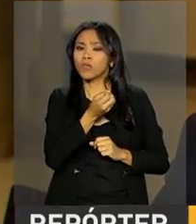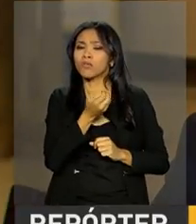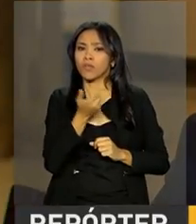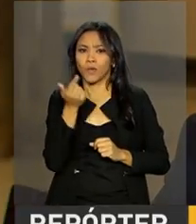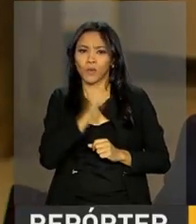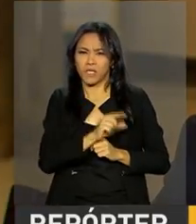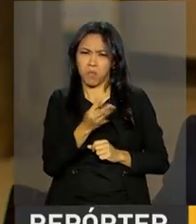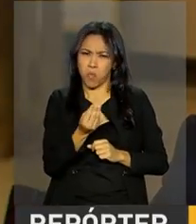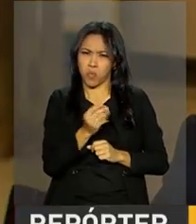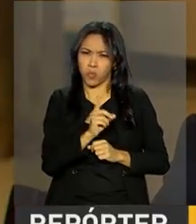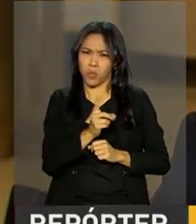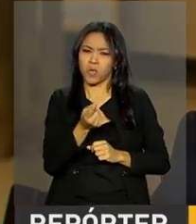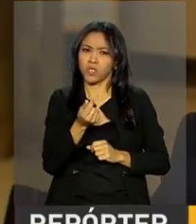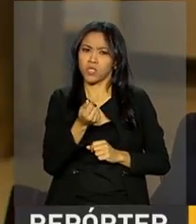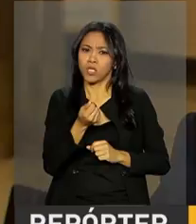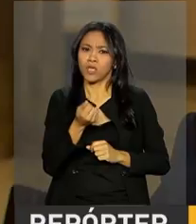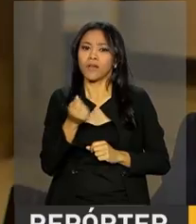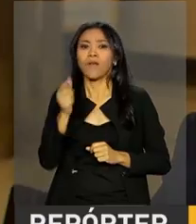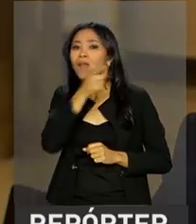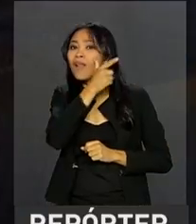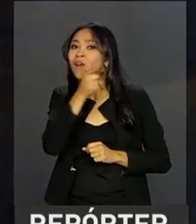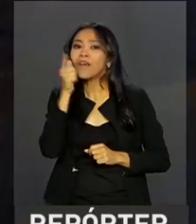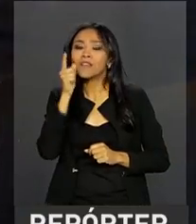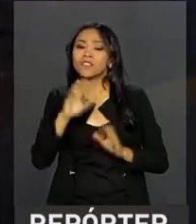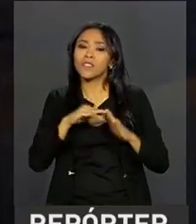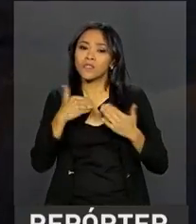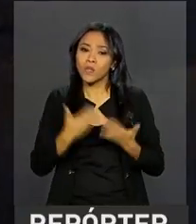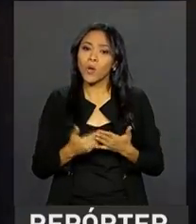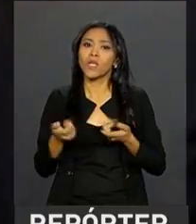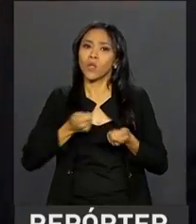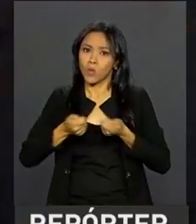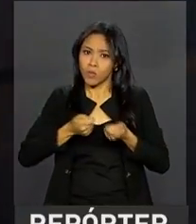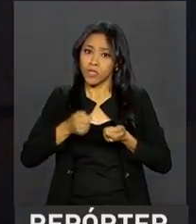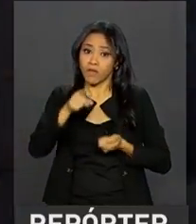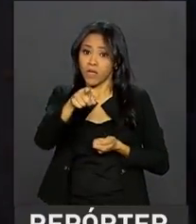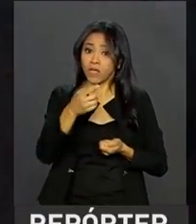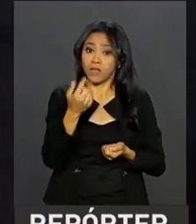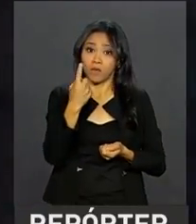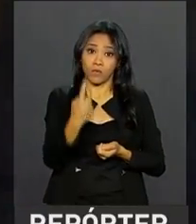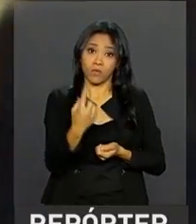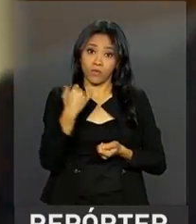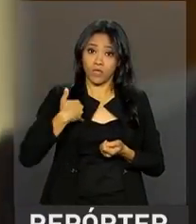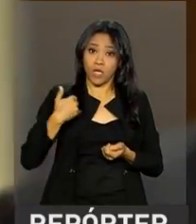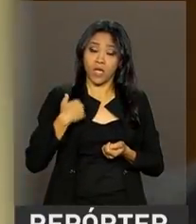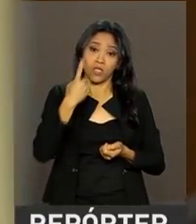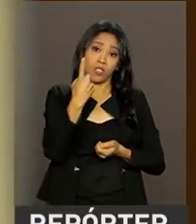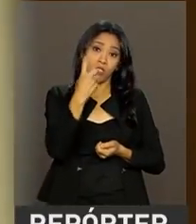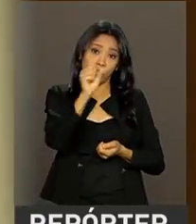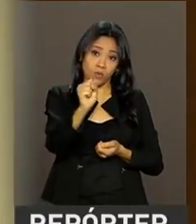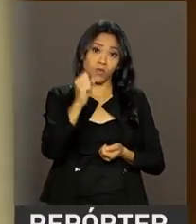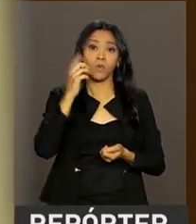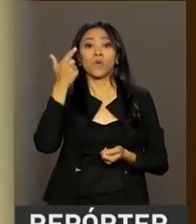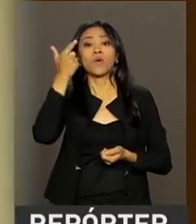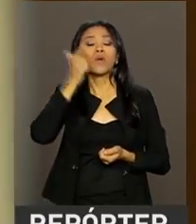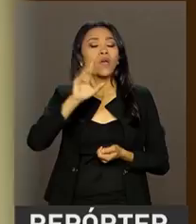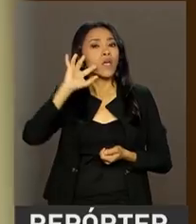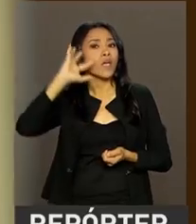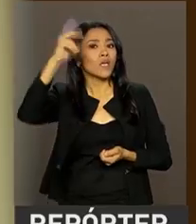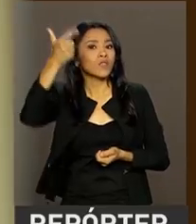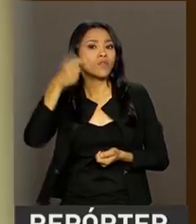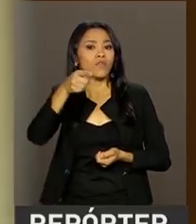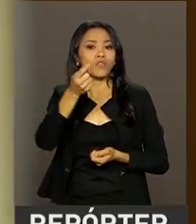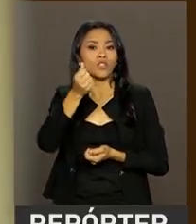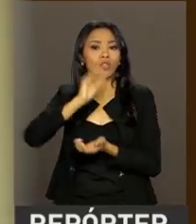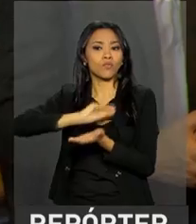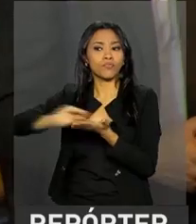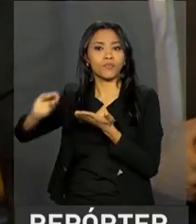carro que não era muito economizar água no lanche da escola acabam conta que com apenas 18 anos decidiu investir dinheiro no tesouro